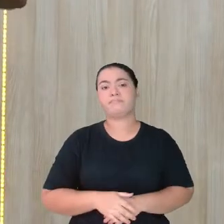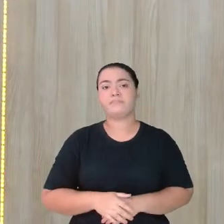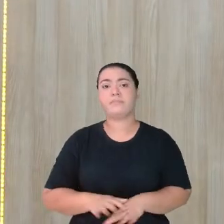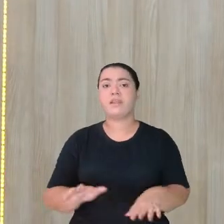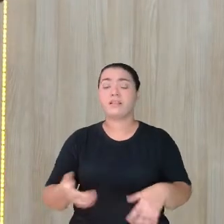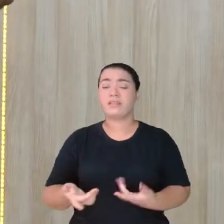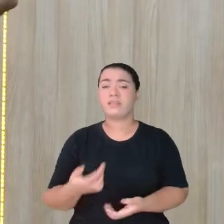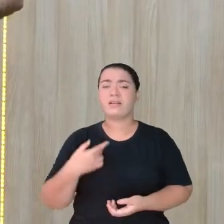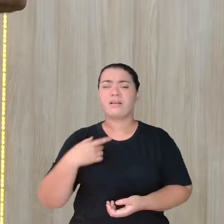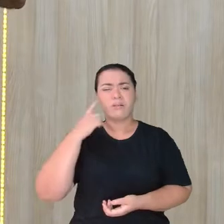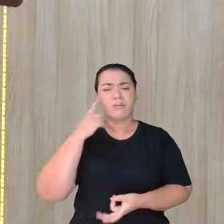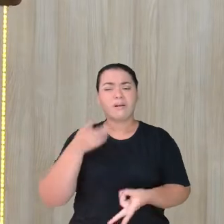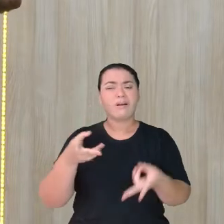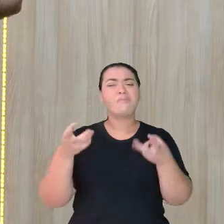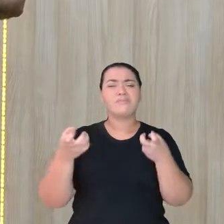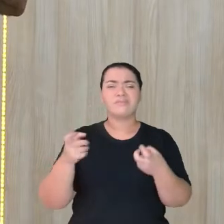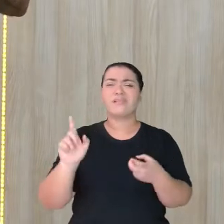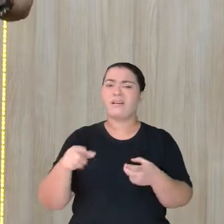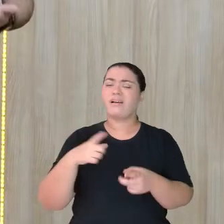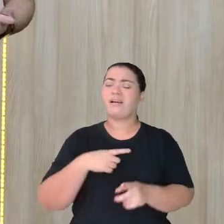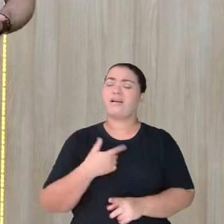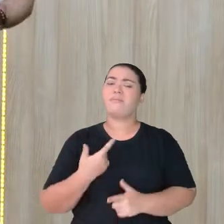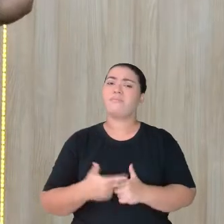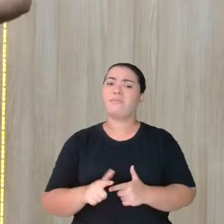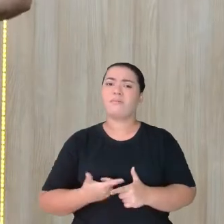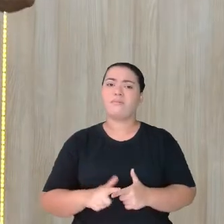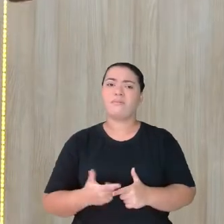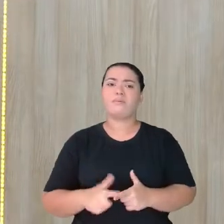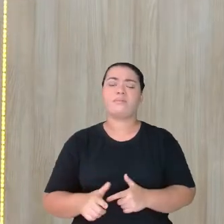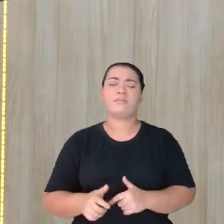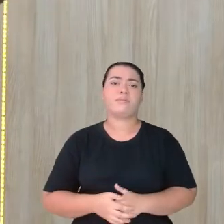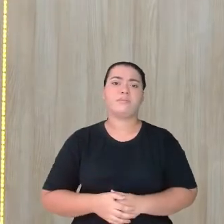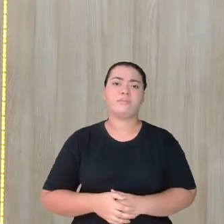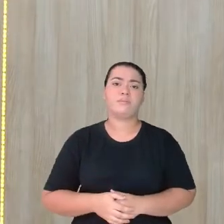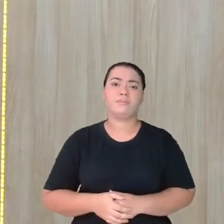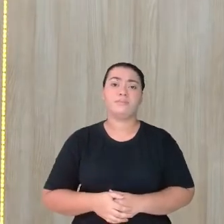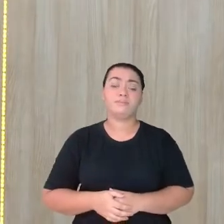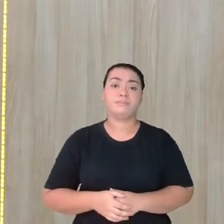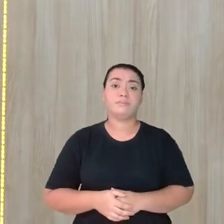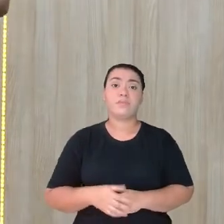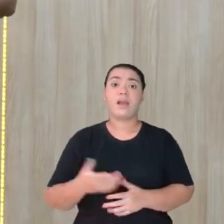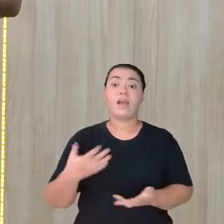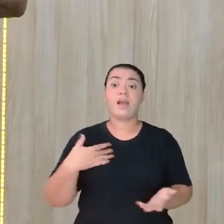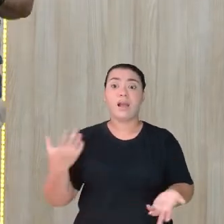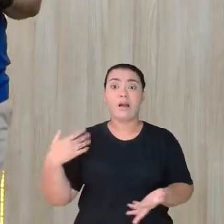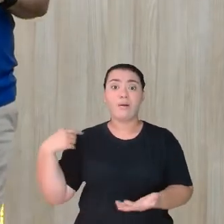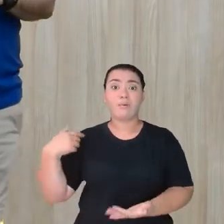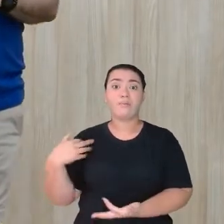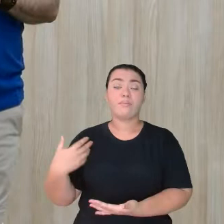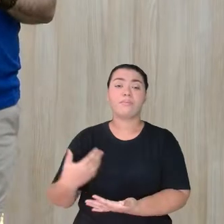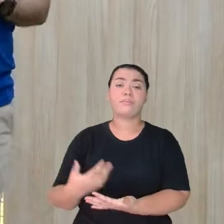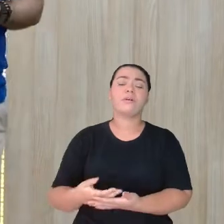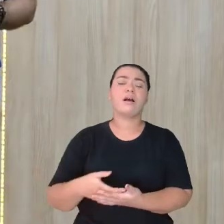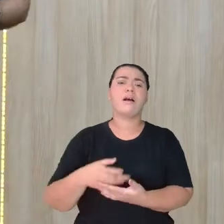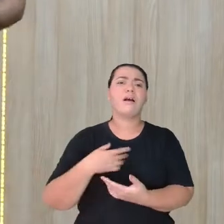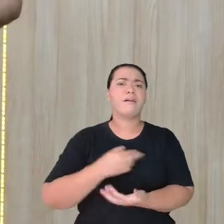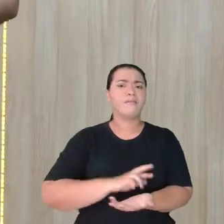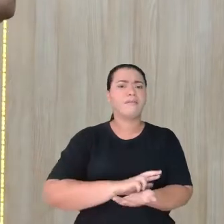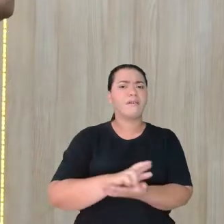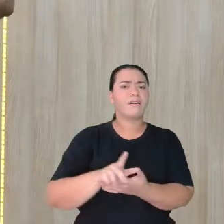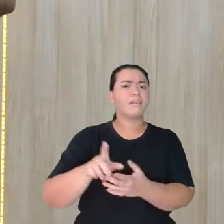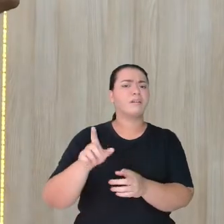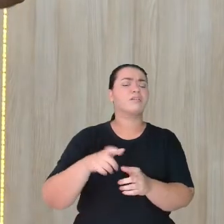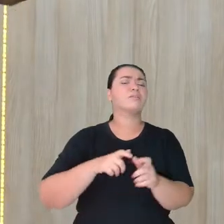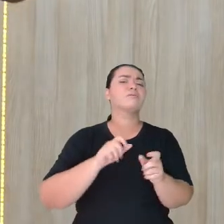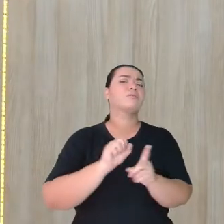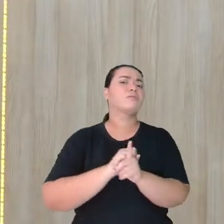né, esse é um problema, né, que a gente tem, inclusive que se perpetua em muitas sociedades, né, a